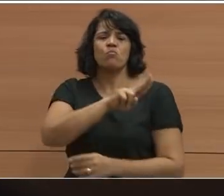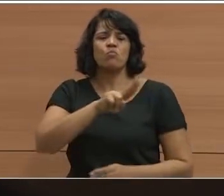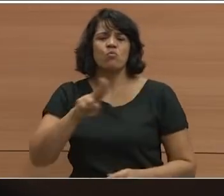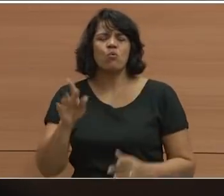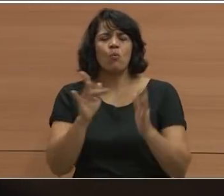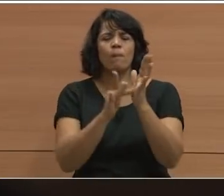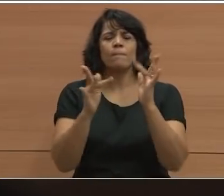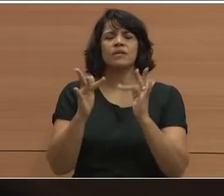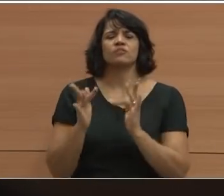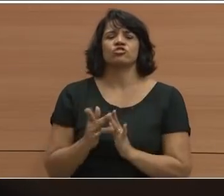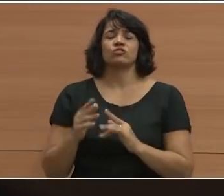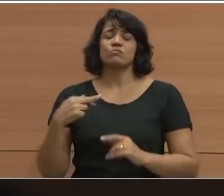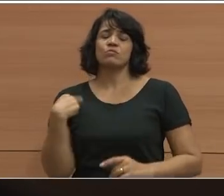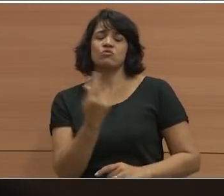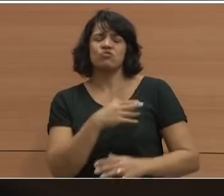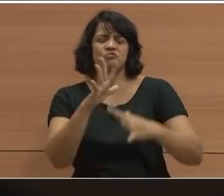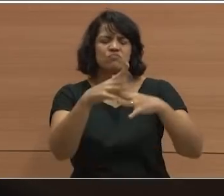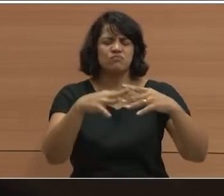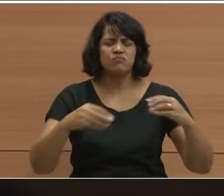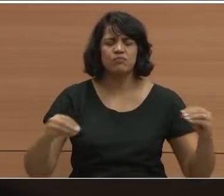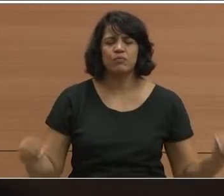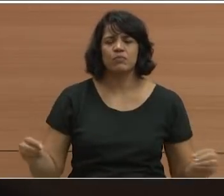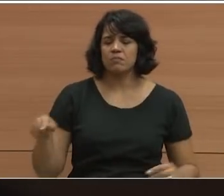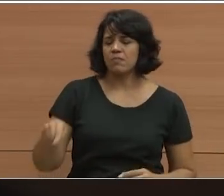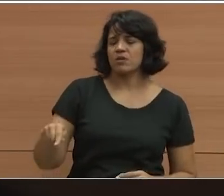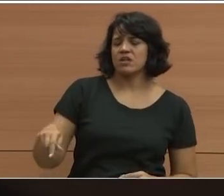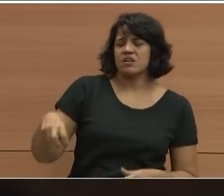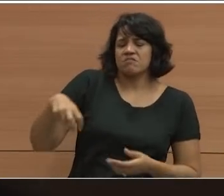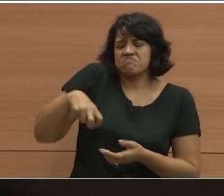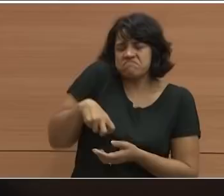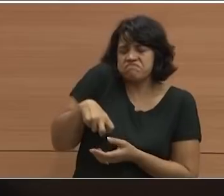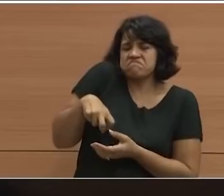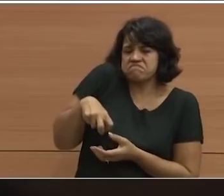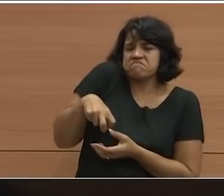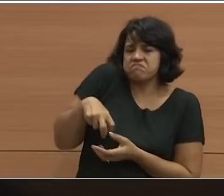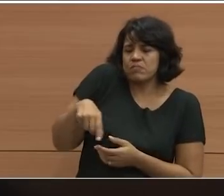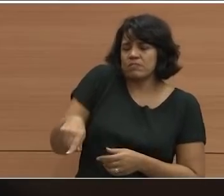esse está curado perante vós.